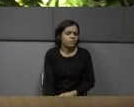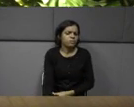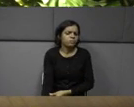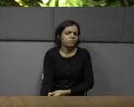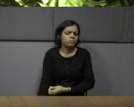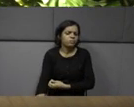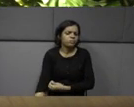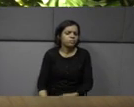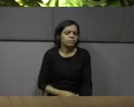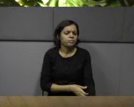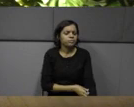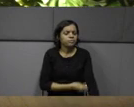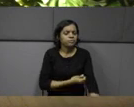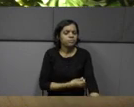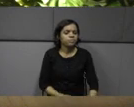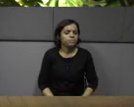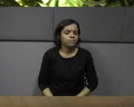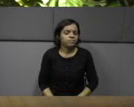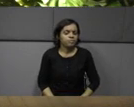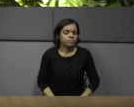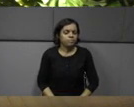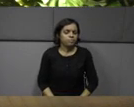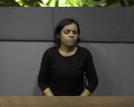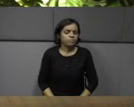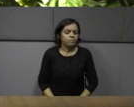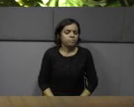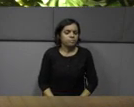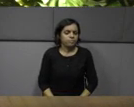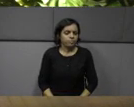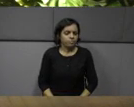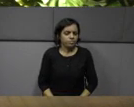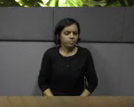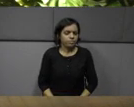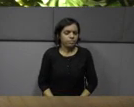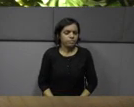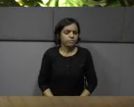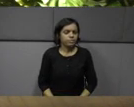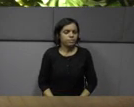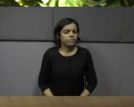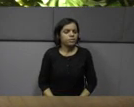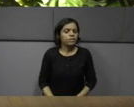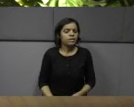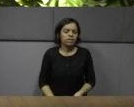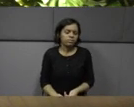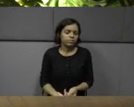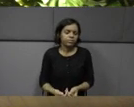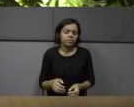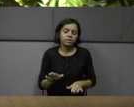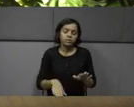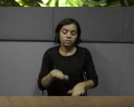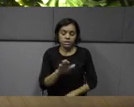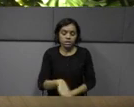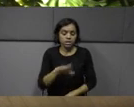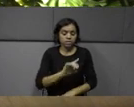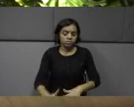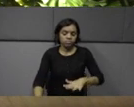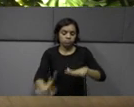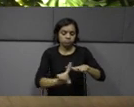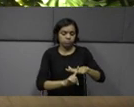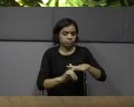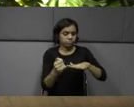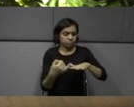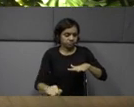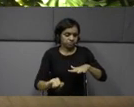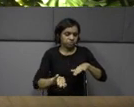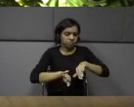e aí é falando da não inserção das crianças no processo de planejamento a gente